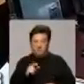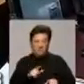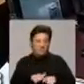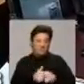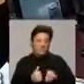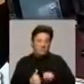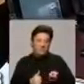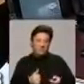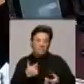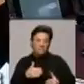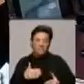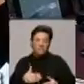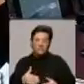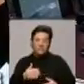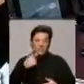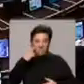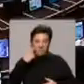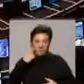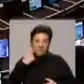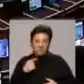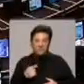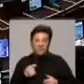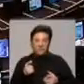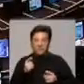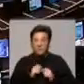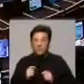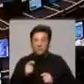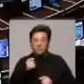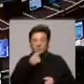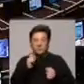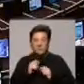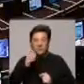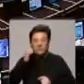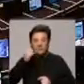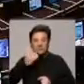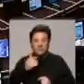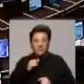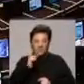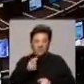partidos vai acontecer na próxima quarta-feira, durante o debate quinzenal no Parlamento.